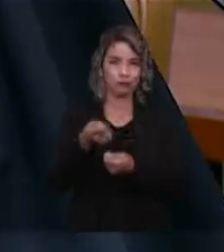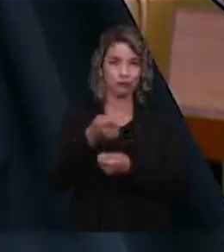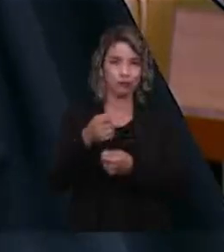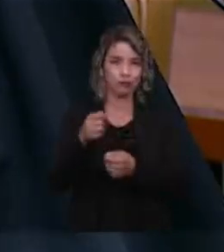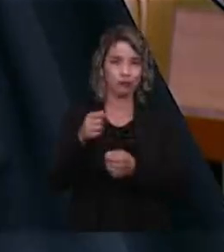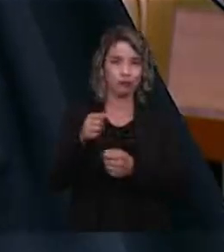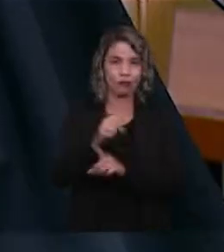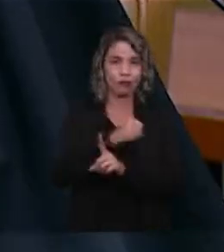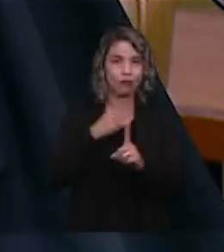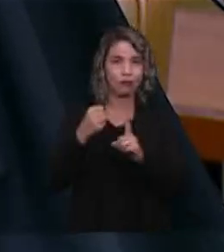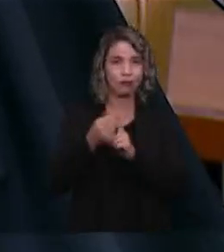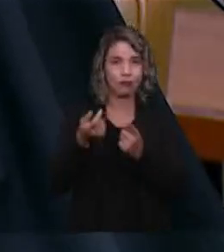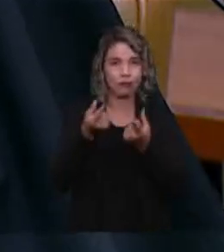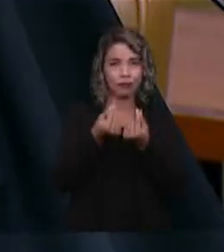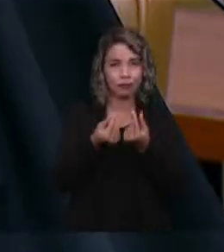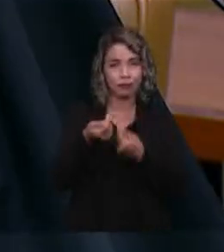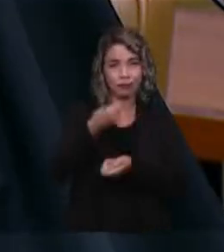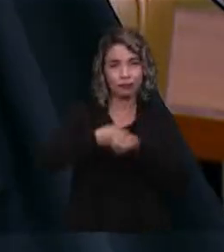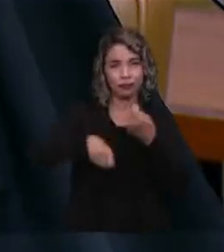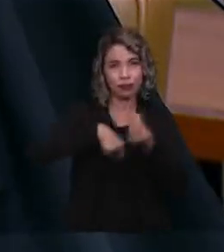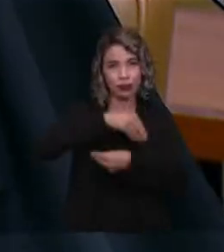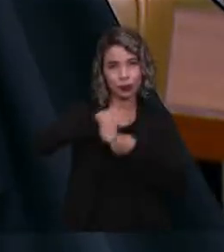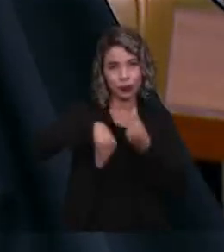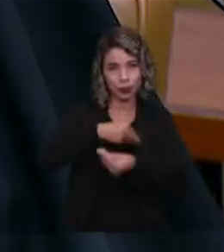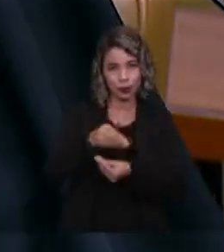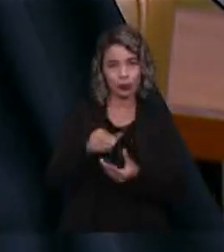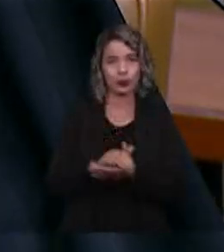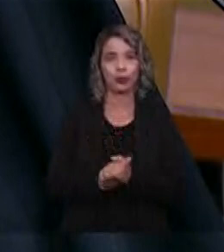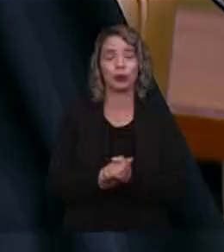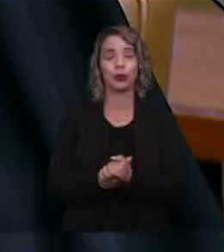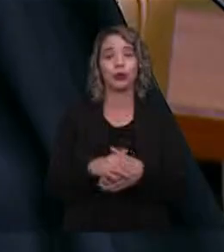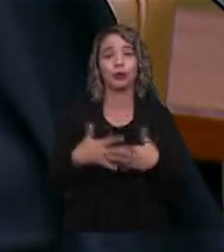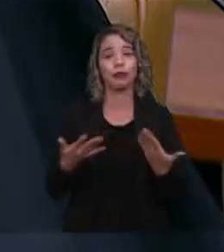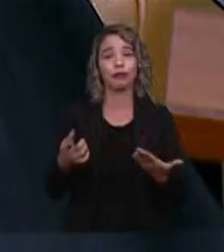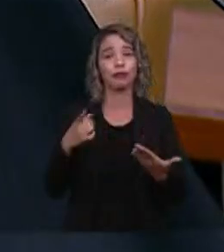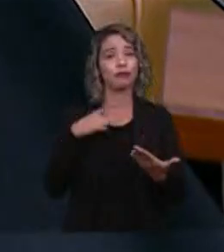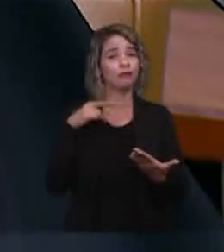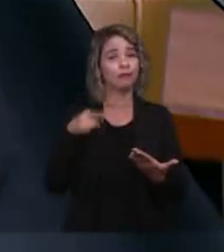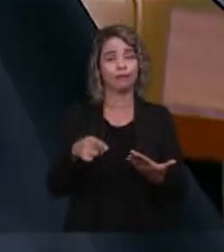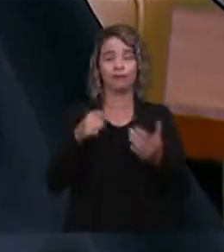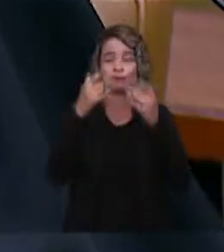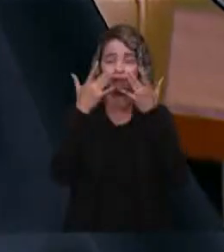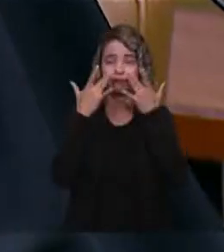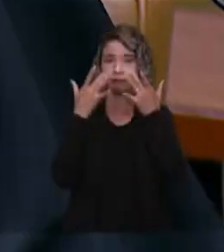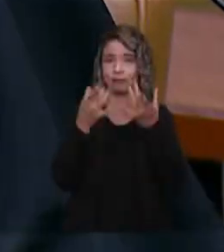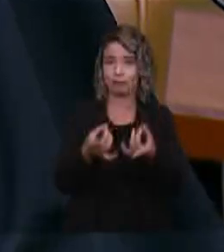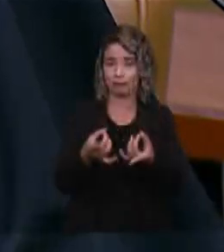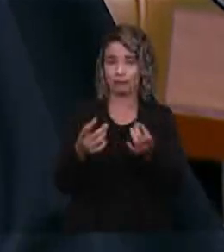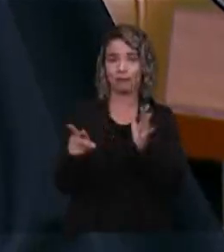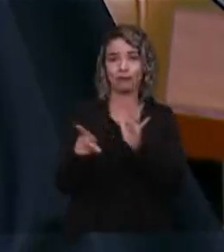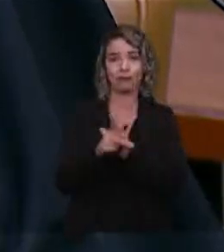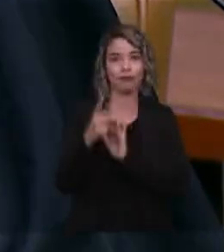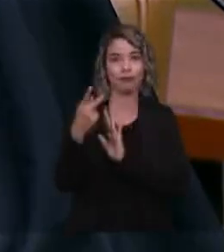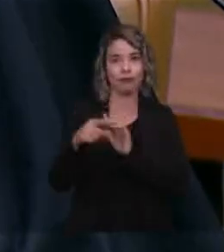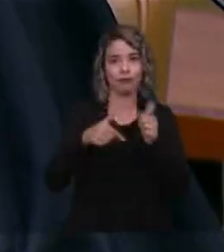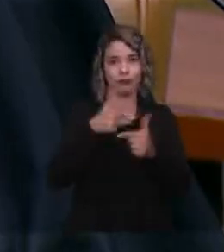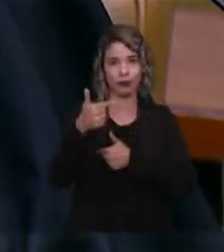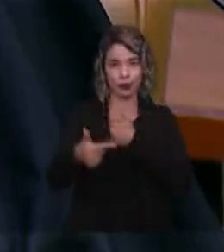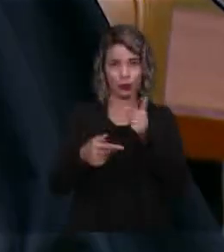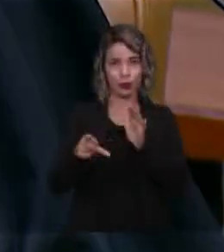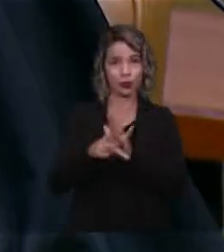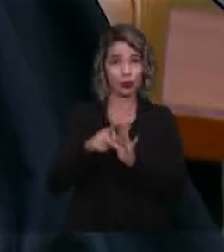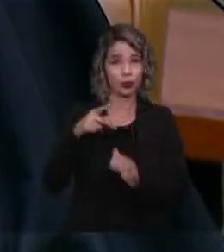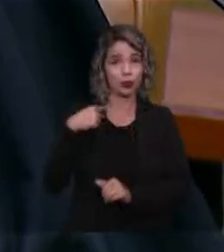disso, o acusado teria se omitido quanto ao cumprimento do dever de fiscalização inerente à sua atividade parlamentar. A aludida forma de atuação